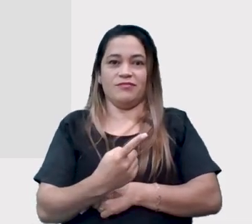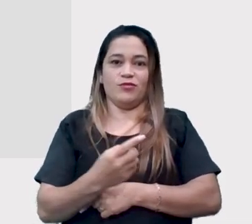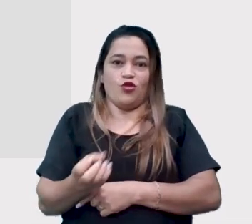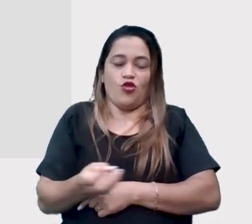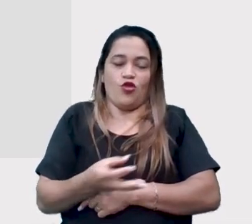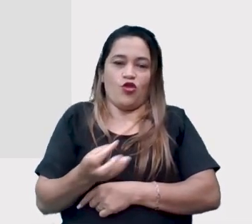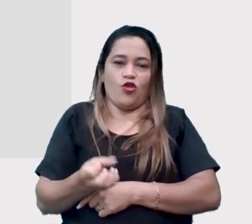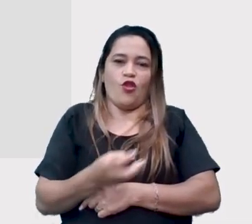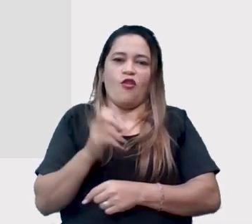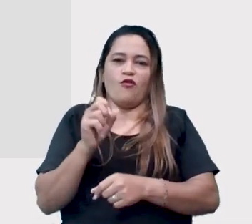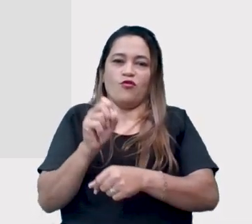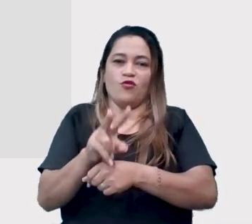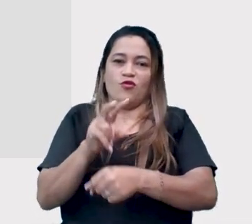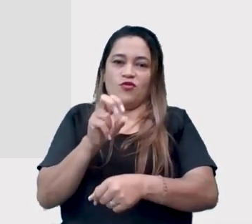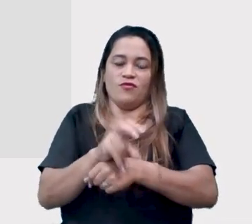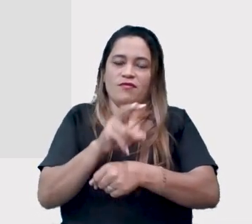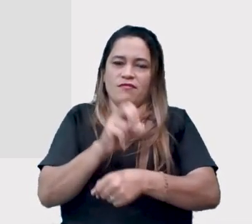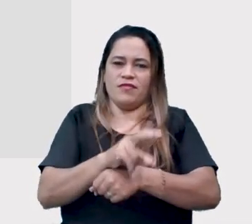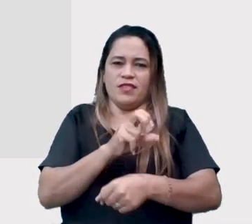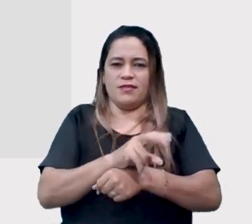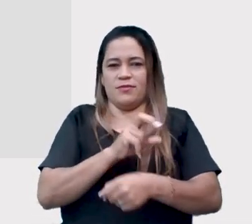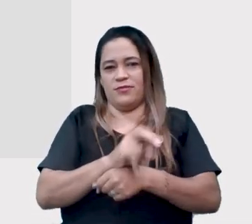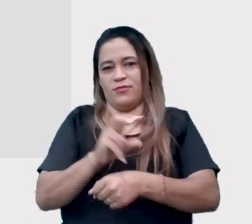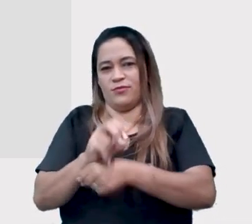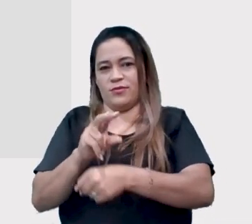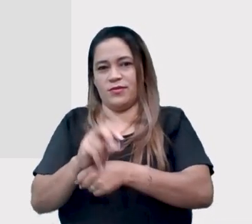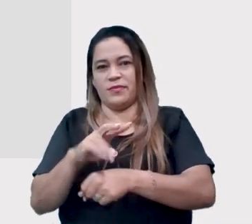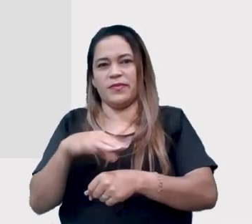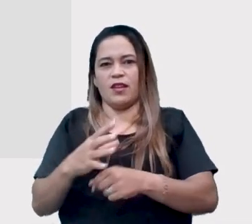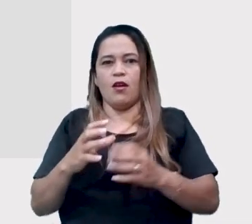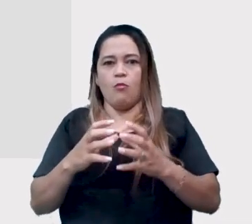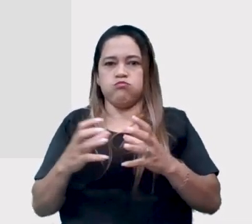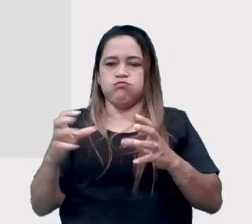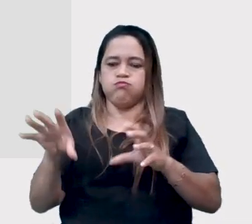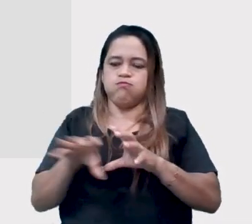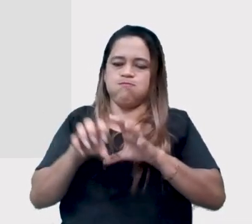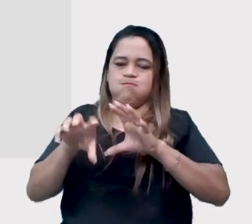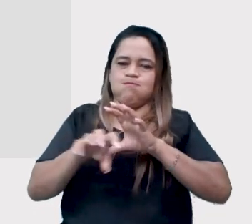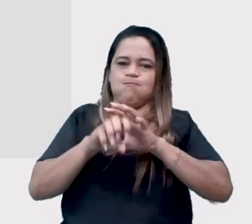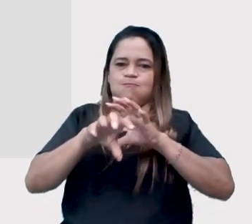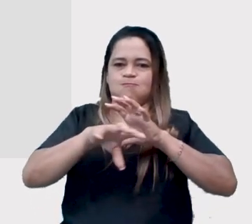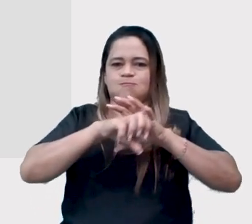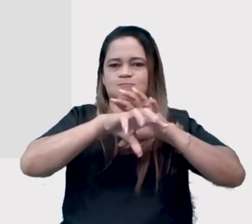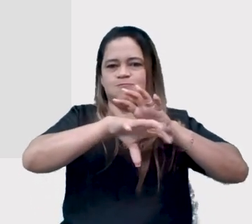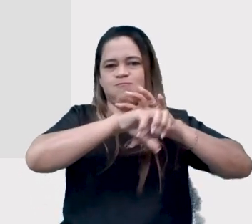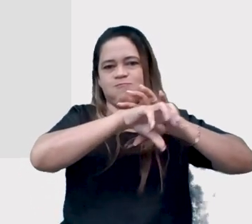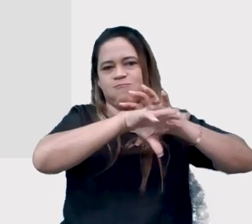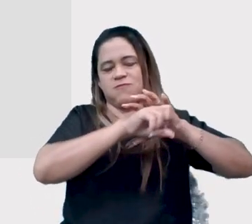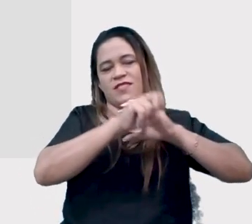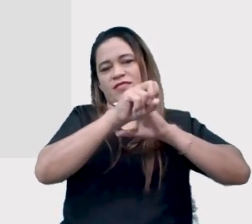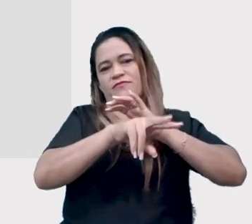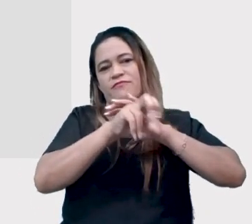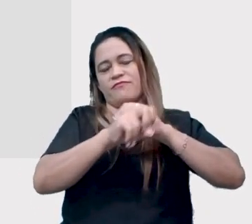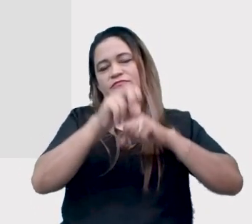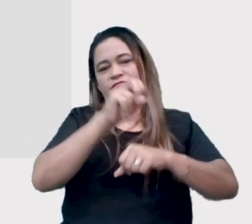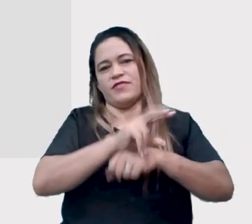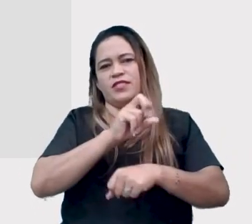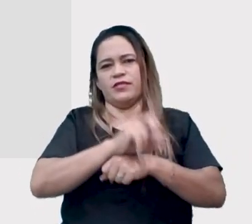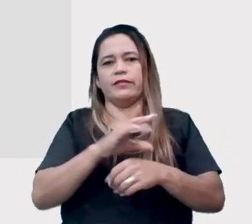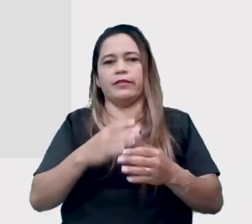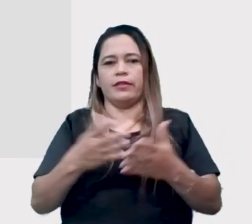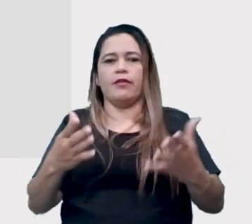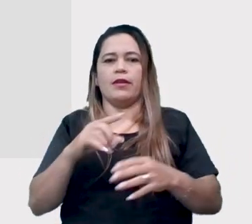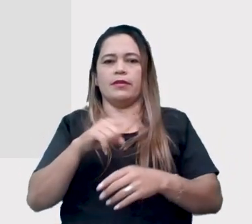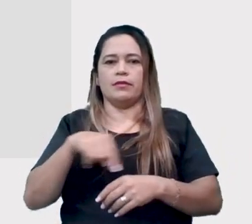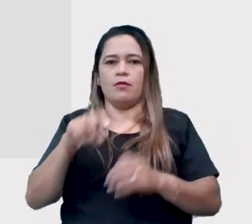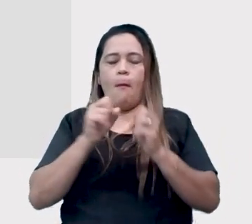novos vírus. Isso vai fazendo com que a célula vá enchendo de vírus. Chega uma hora que essa